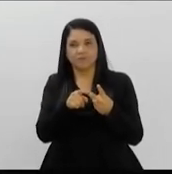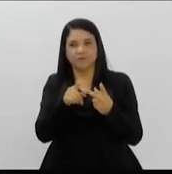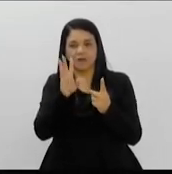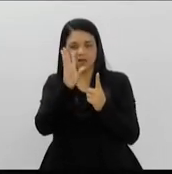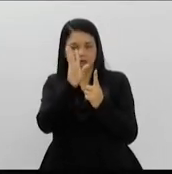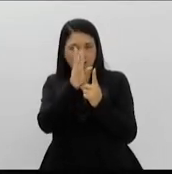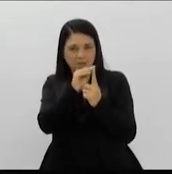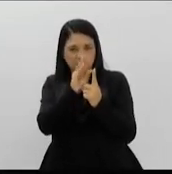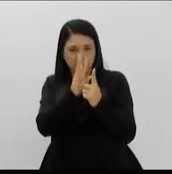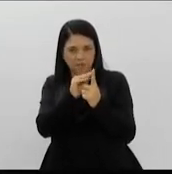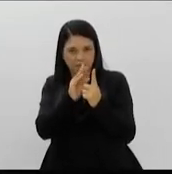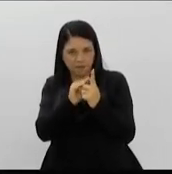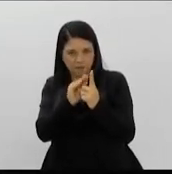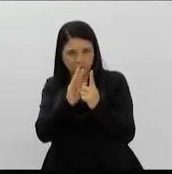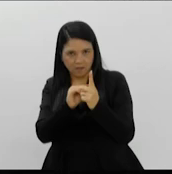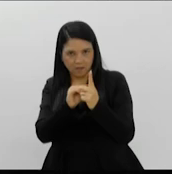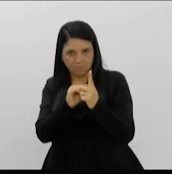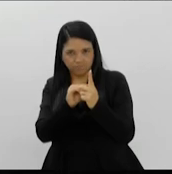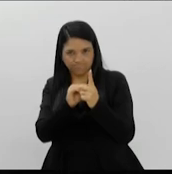sexual.